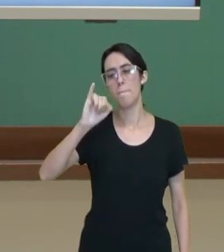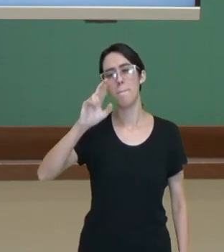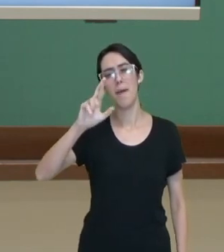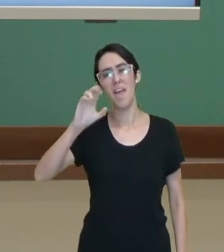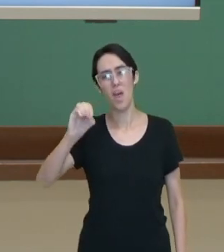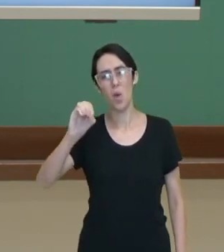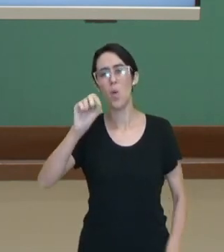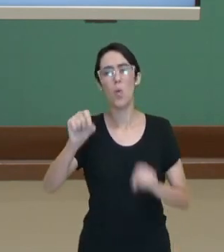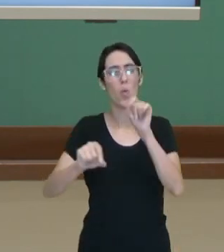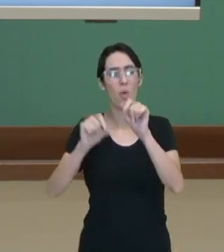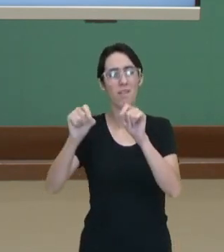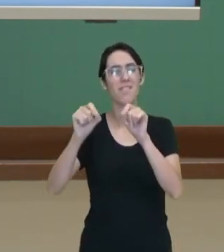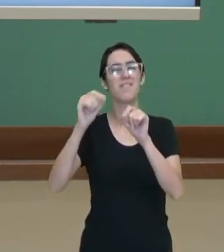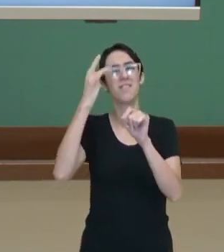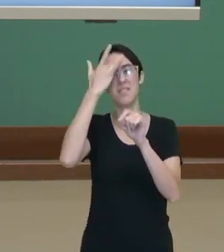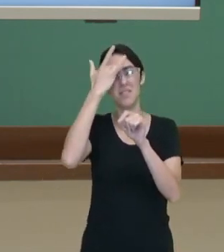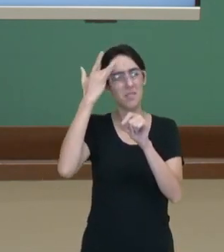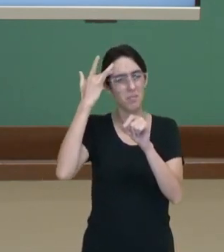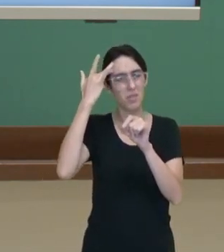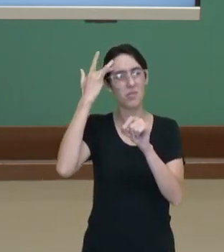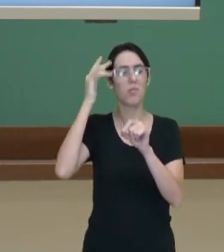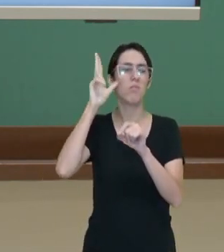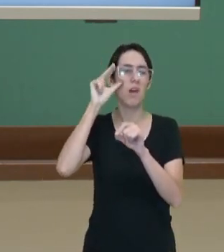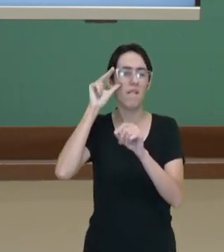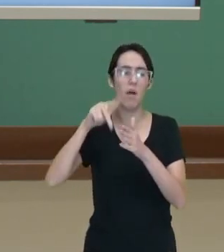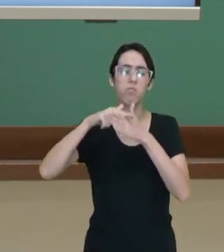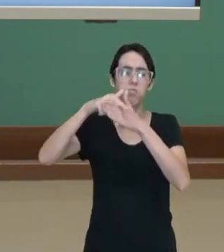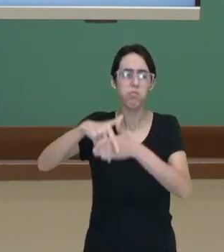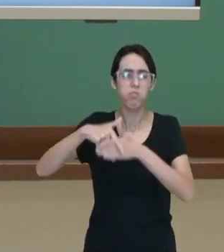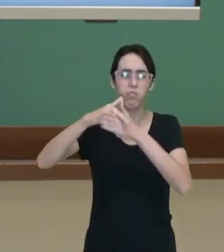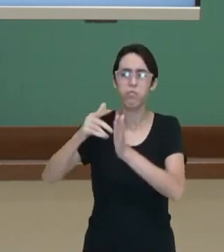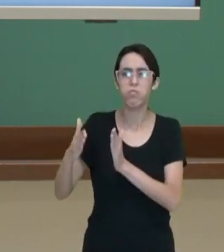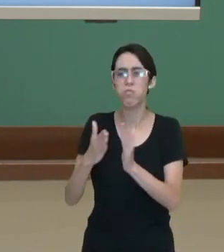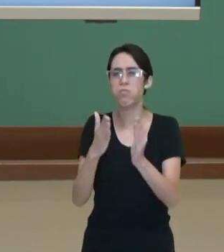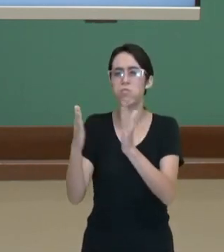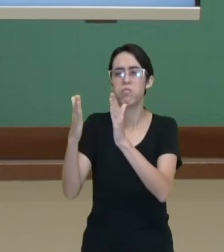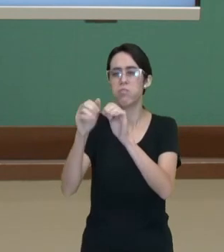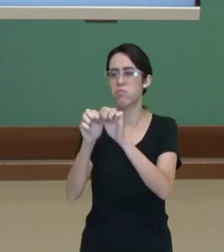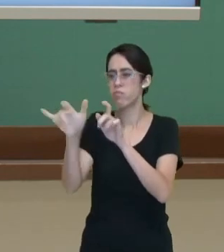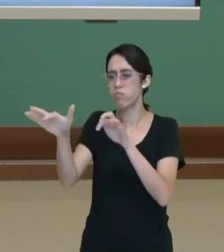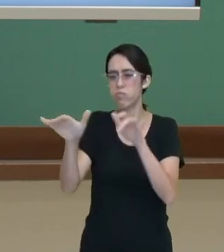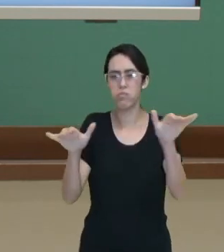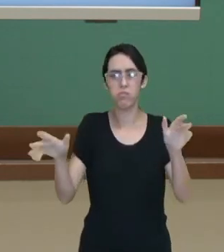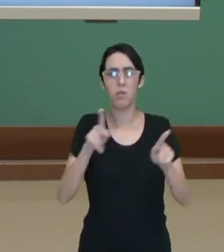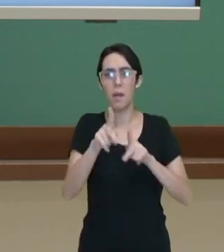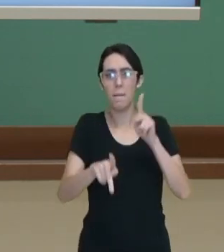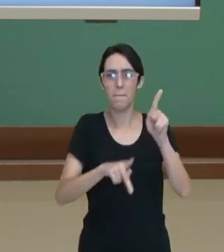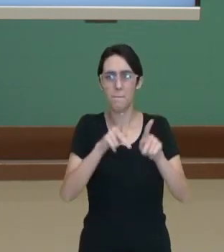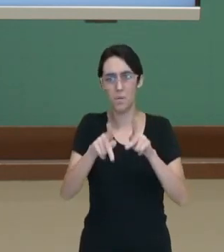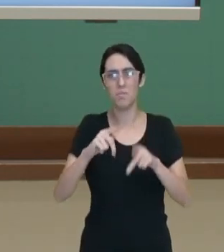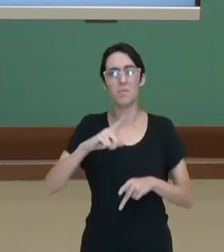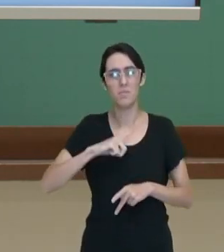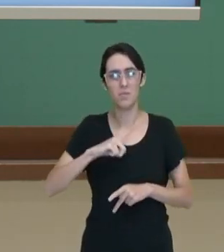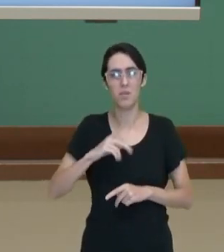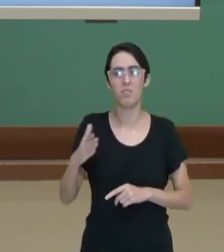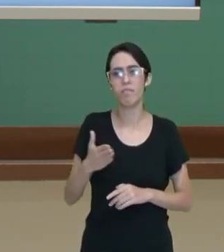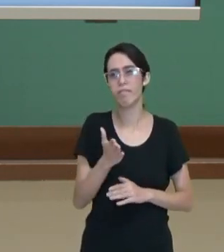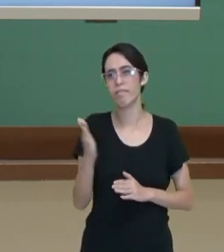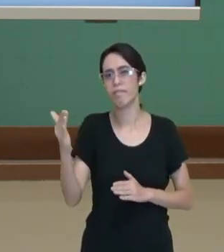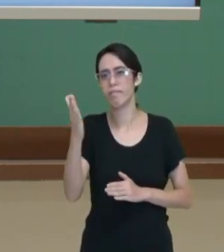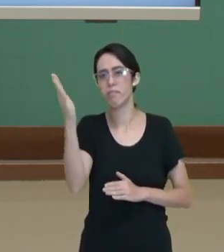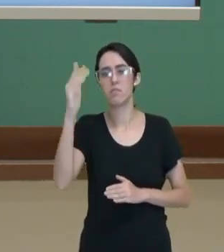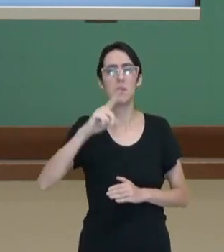né, com o povoamento, com a colonização do estado do Paraná, né? Na Rota dos Tropeiros vão